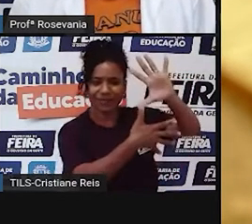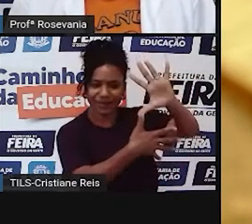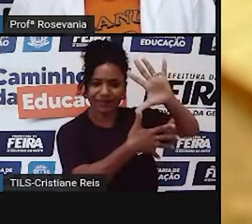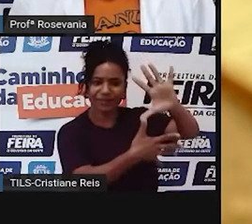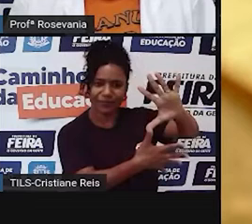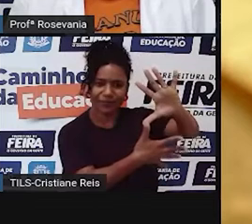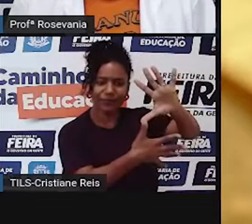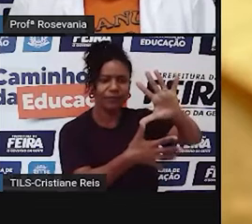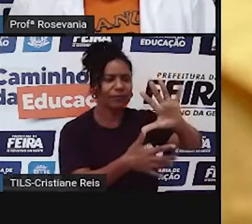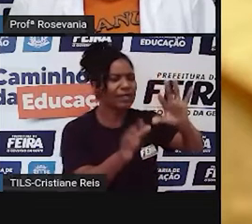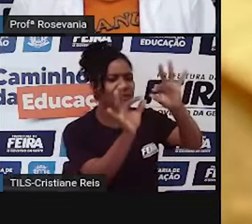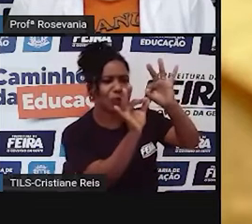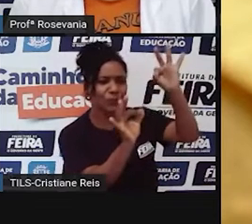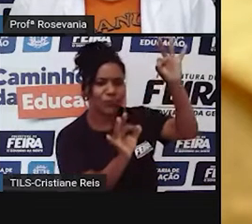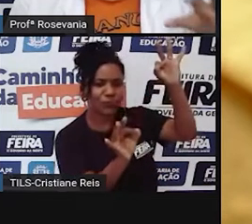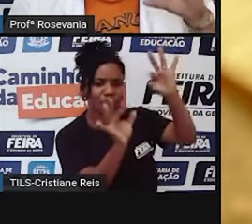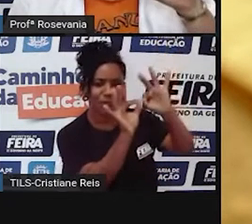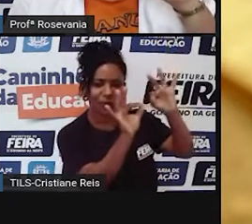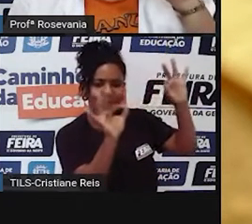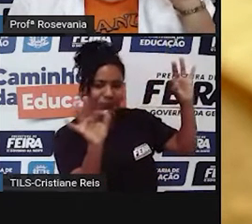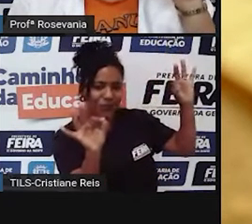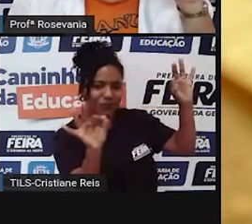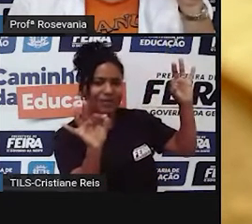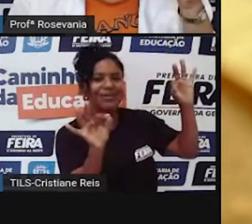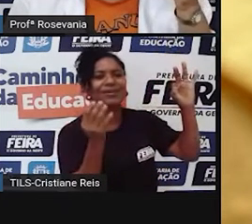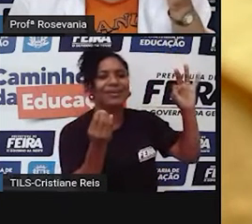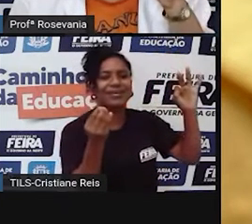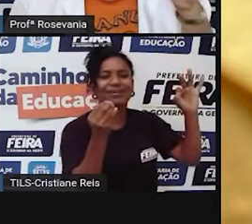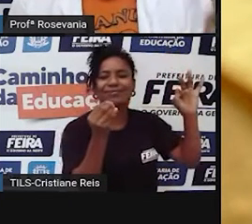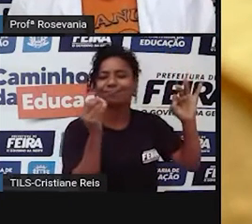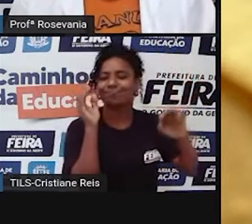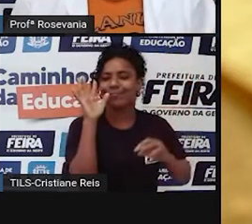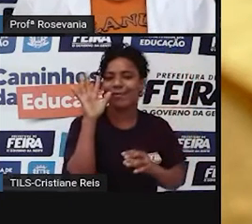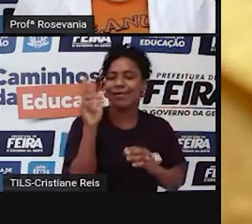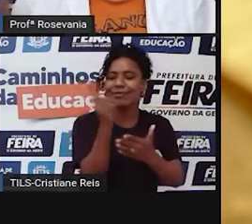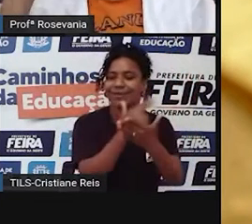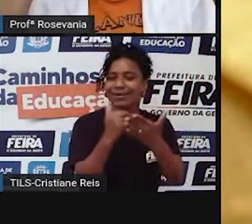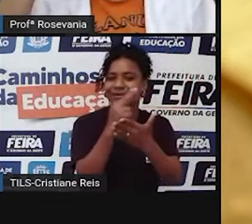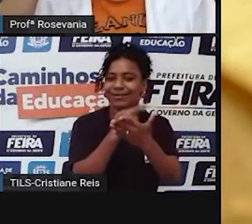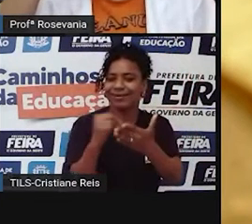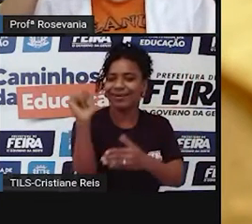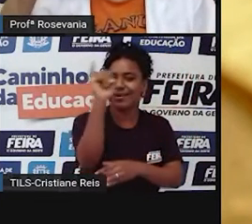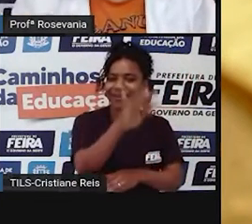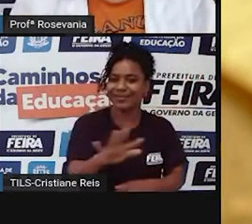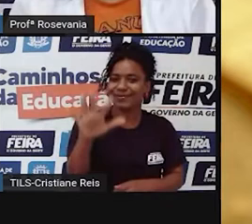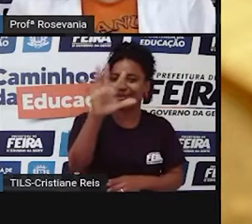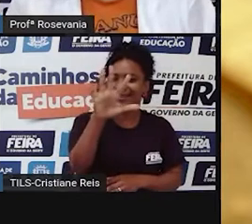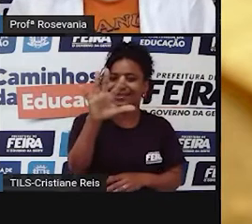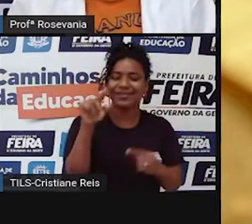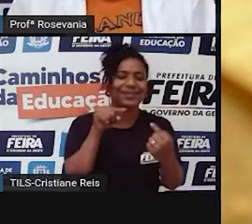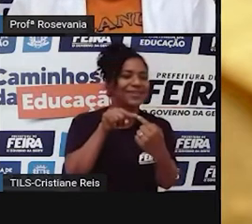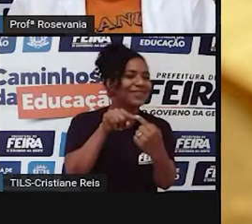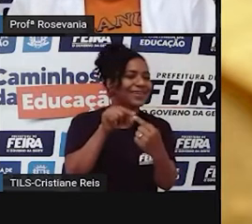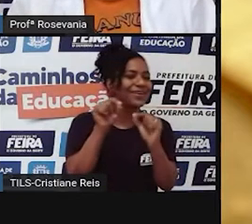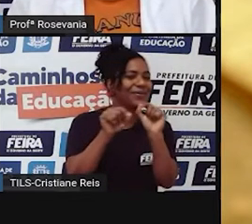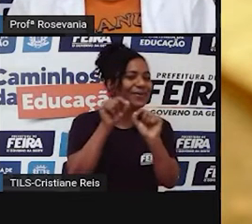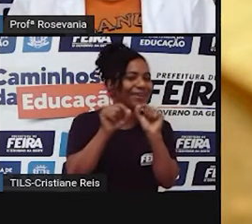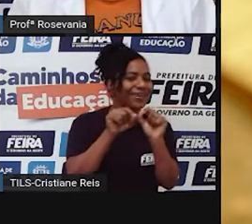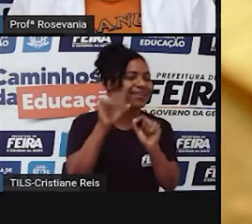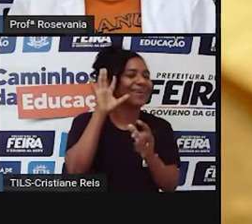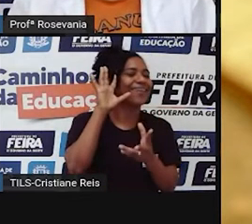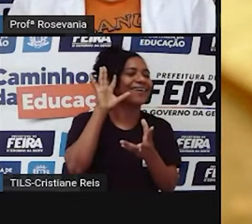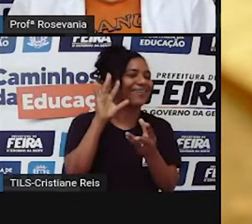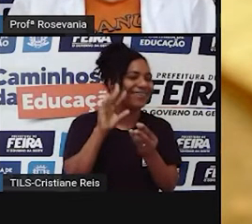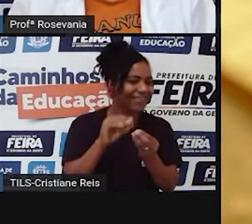cartográficas, só olhando aqui o desenho, você já tem assim uma leve noção, né, do que significa isso. Então, nós temos